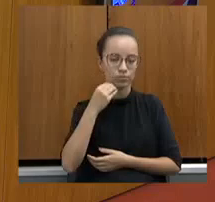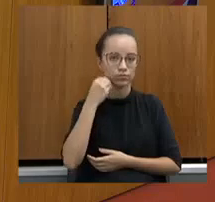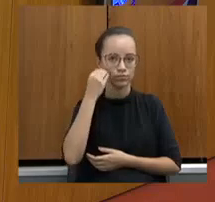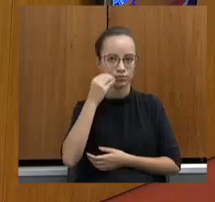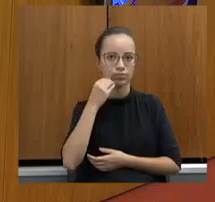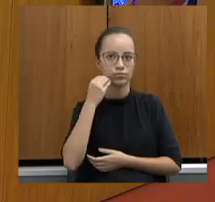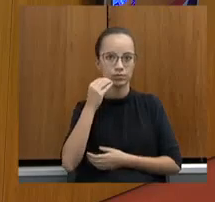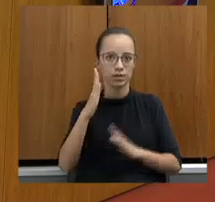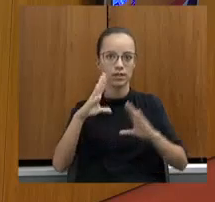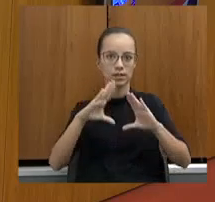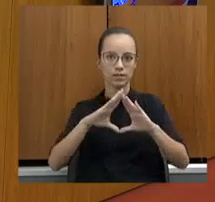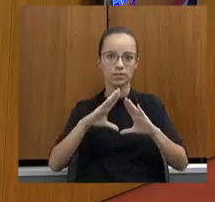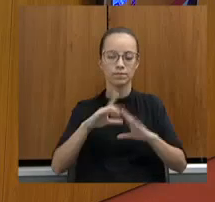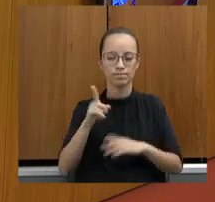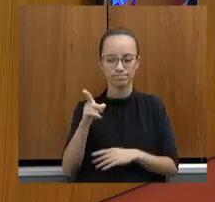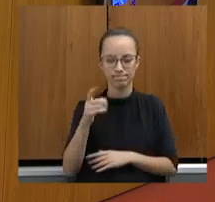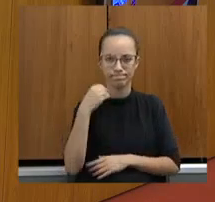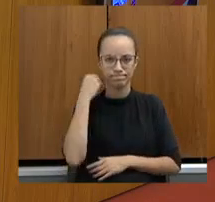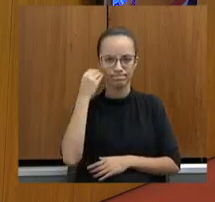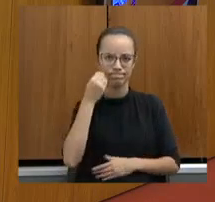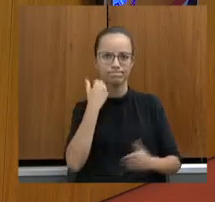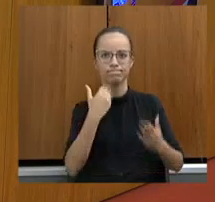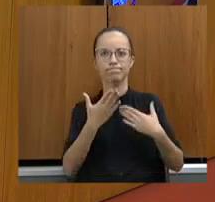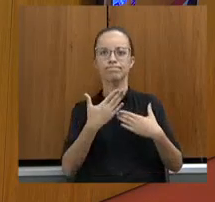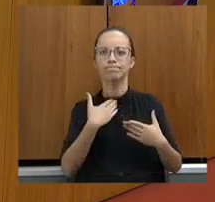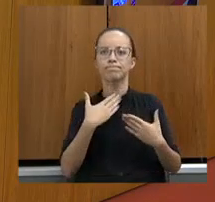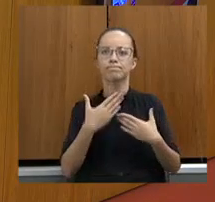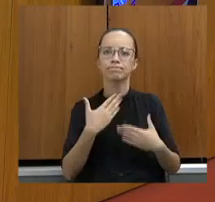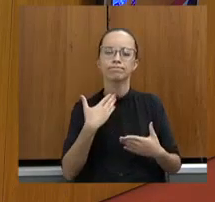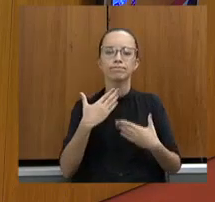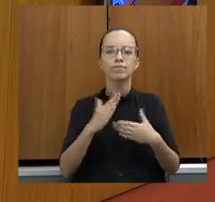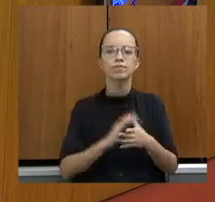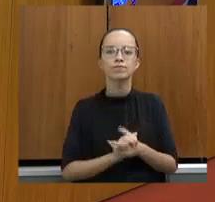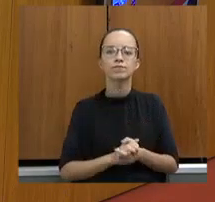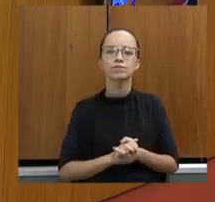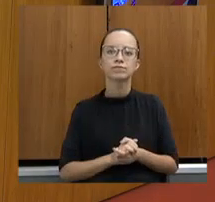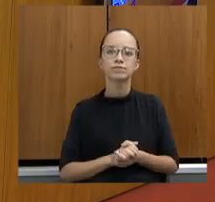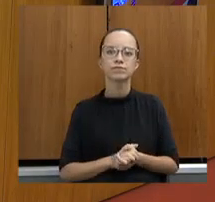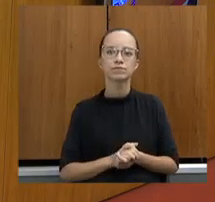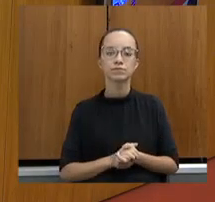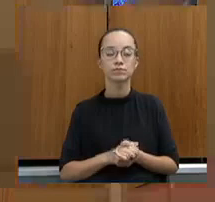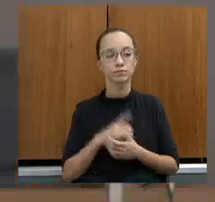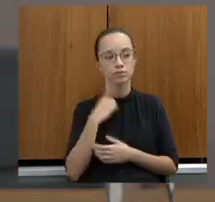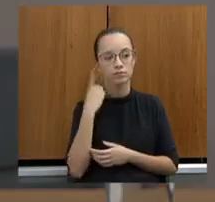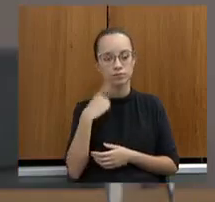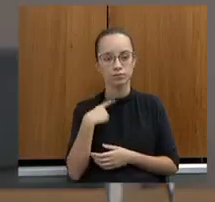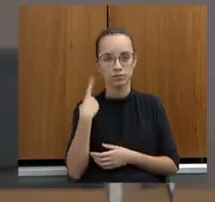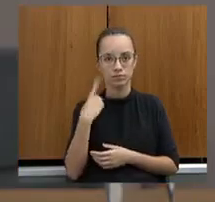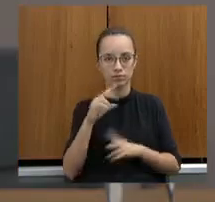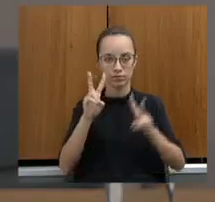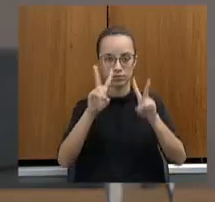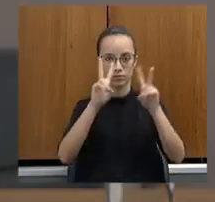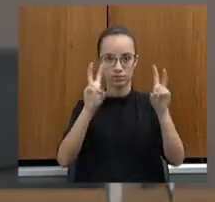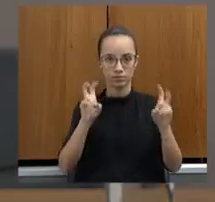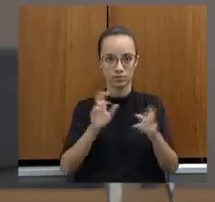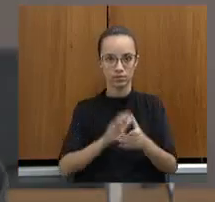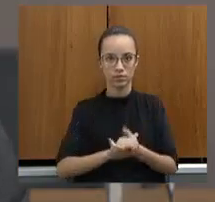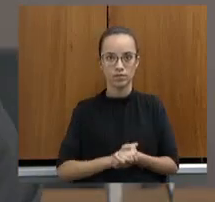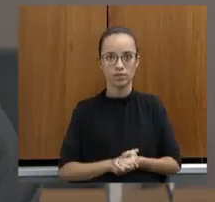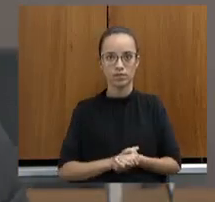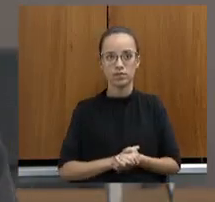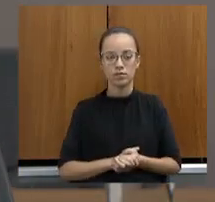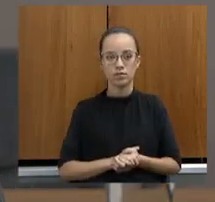casa especialista no debate do Legislativo Deputado em relação